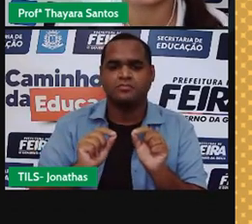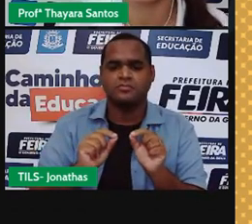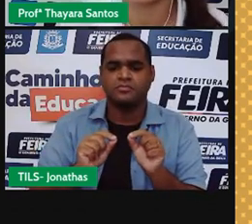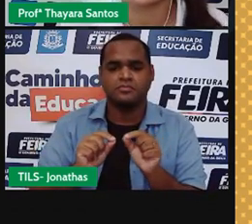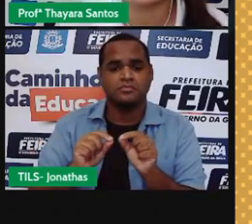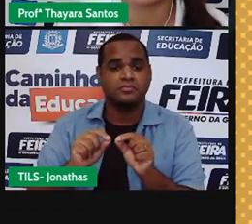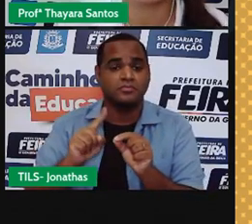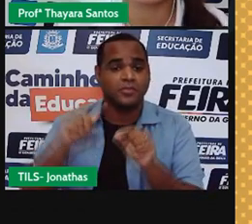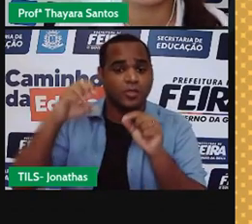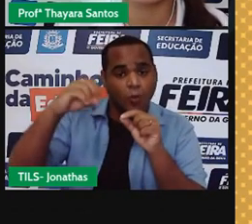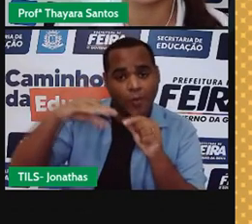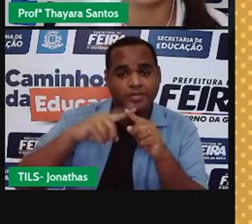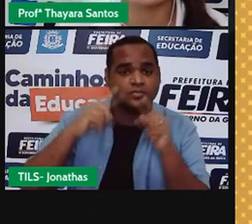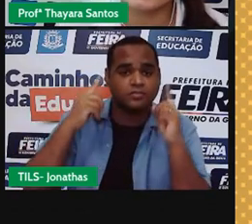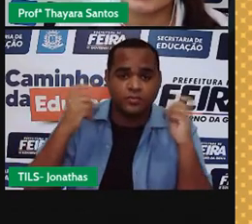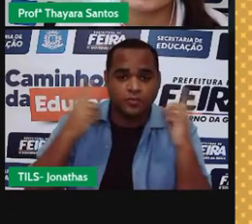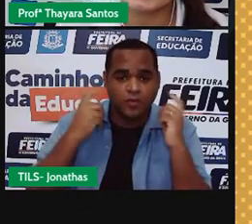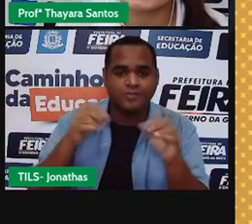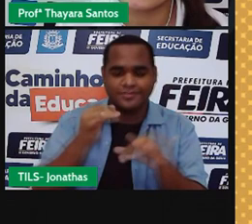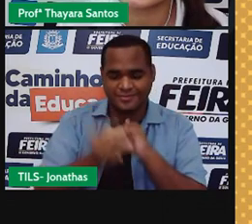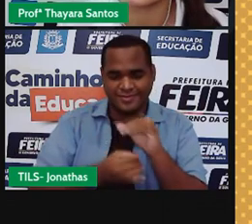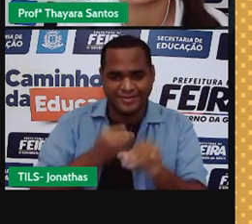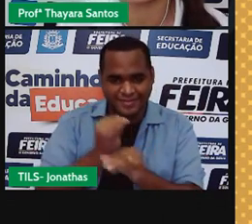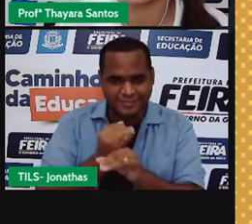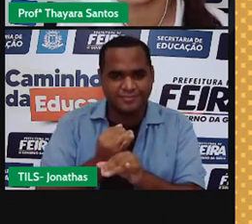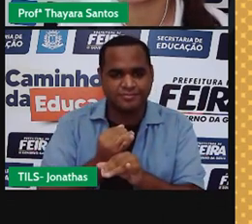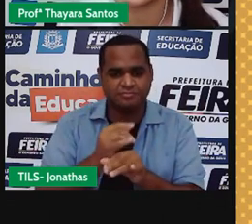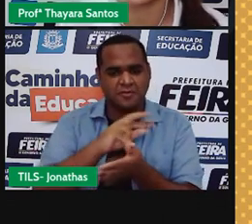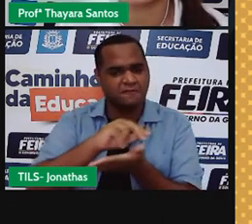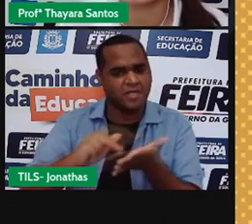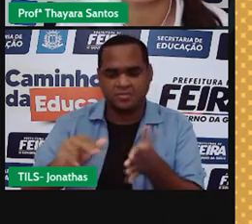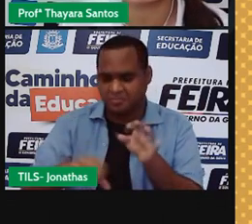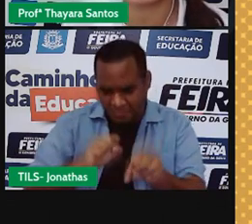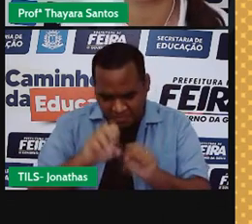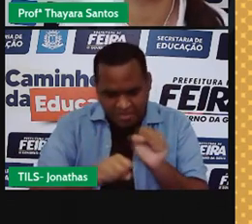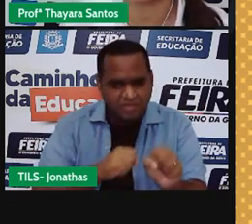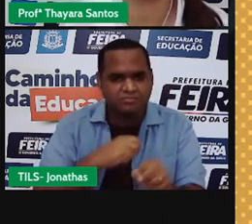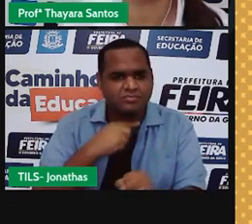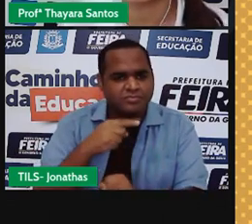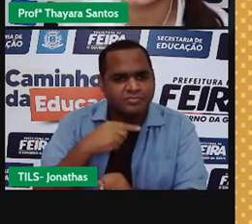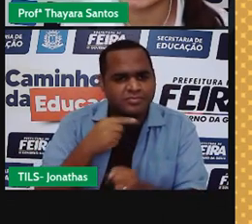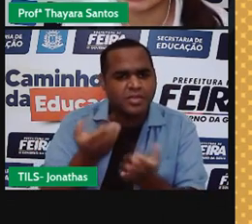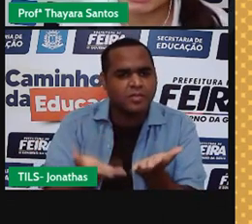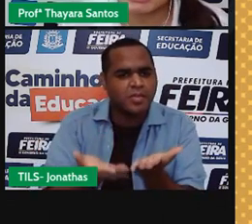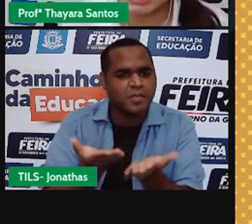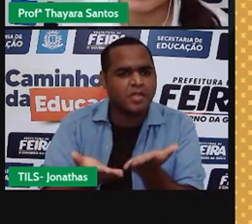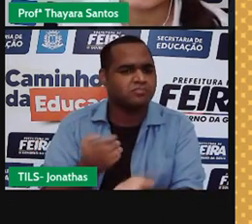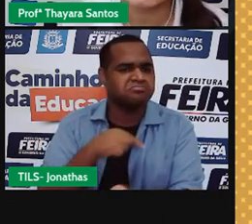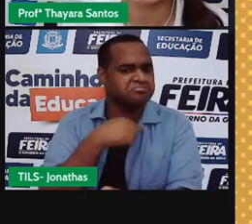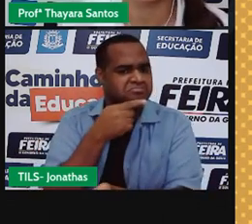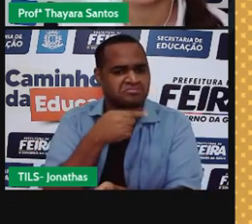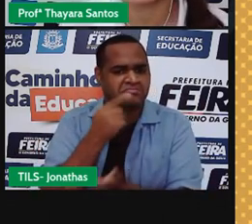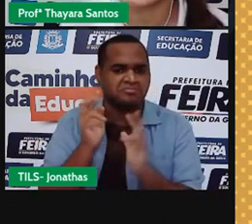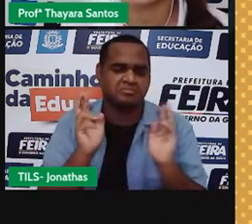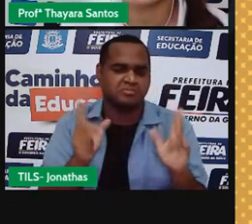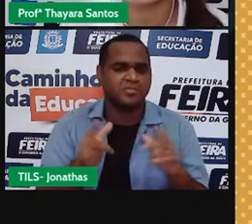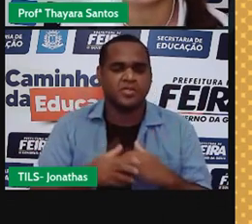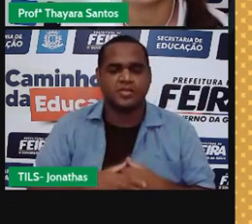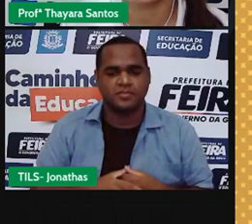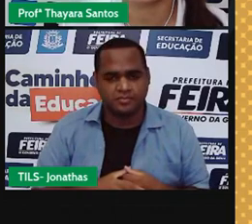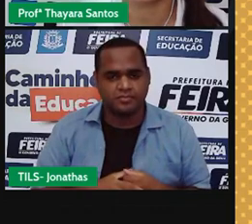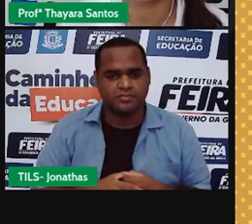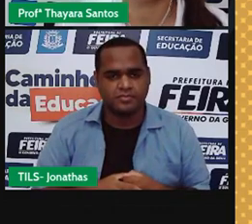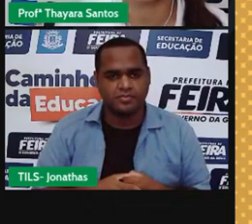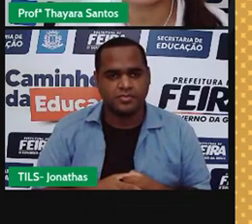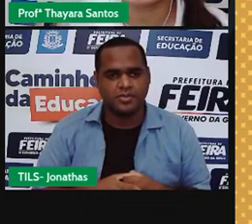aí: a luz, o som e a internet, que são coisas que a gente não consegue mensurar a quantidade de matéria que elas têm e nem consegue